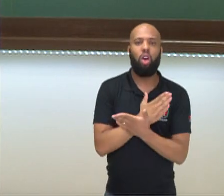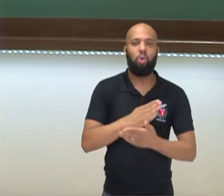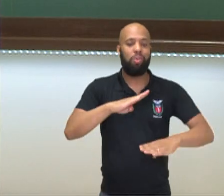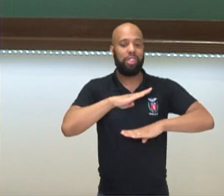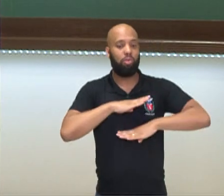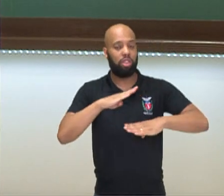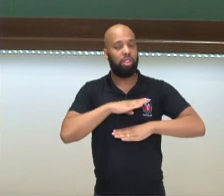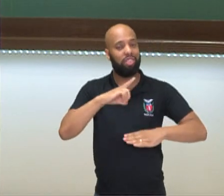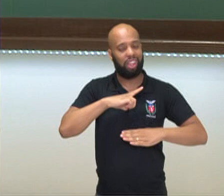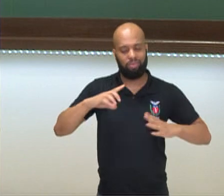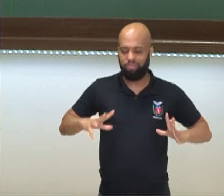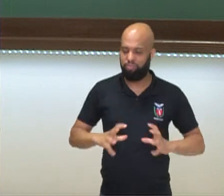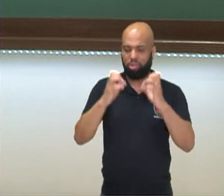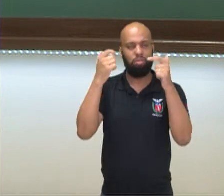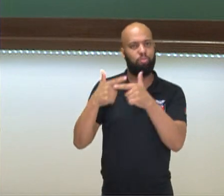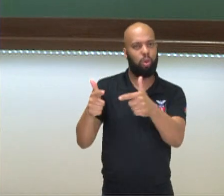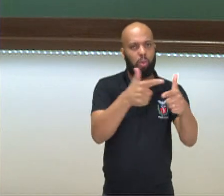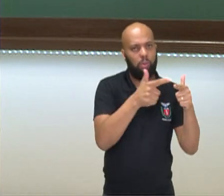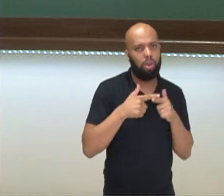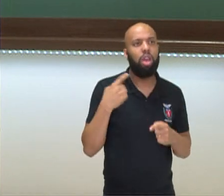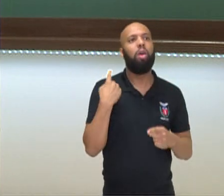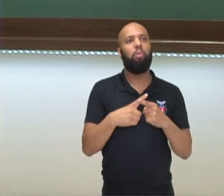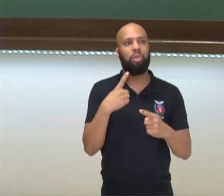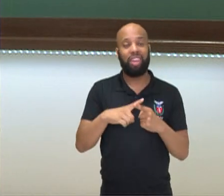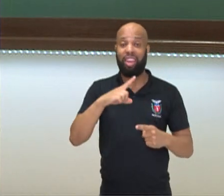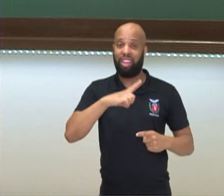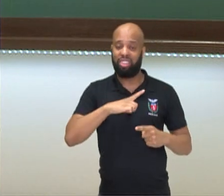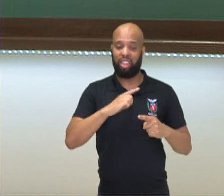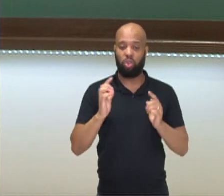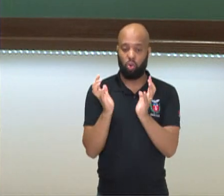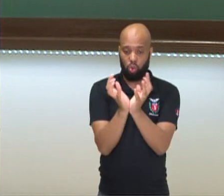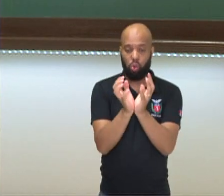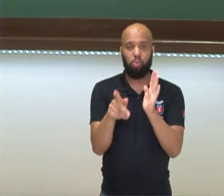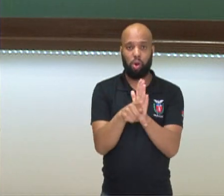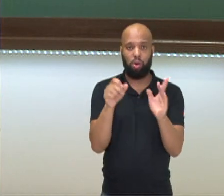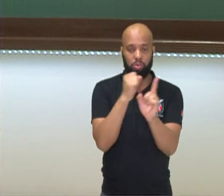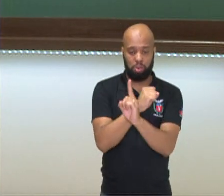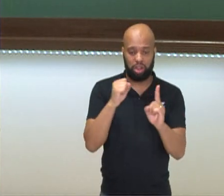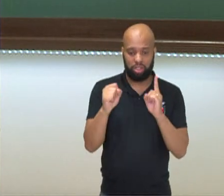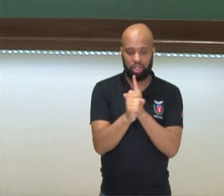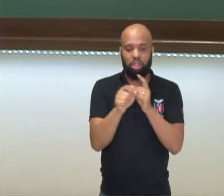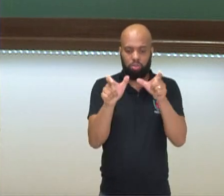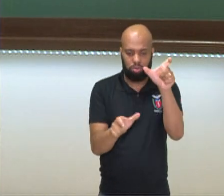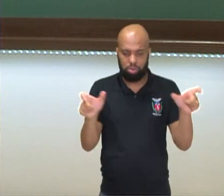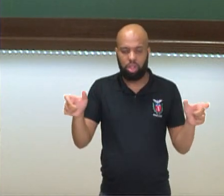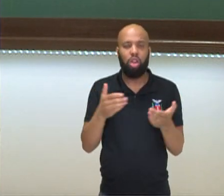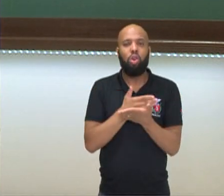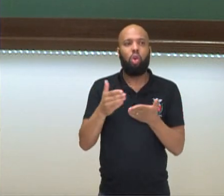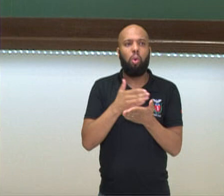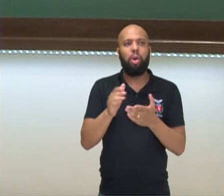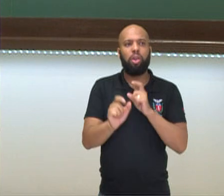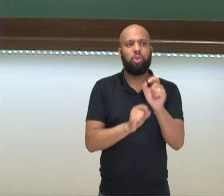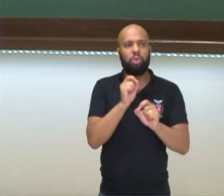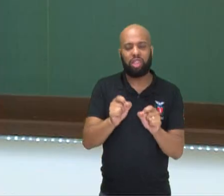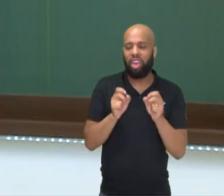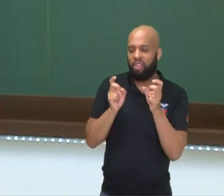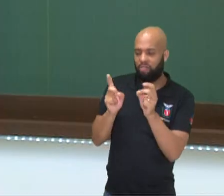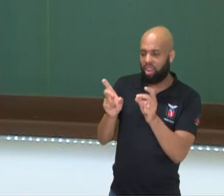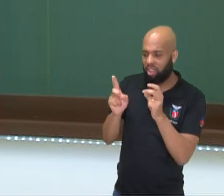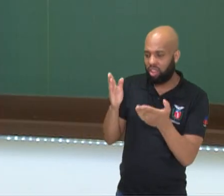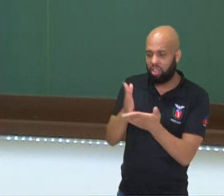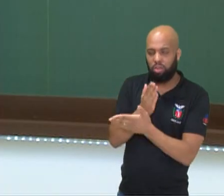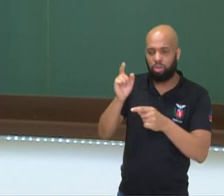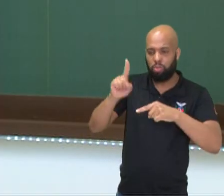meio conflituosa, porque parte da população, ela vai começar a comercializar